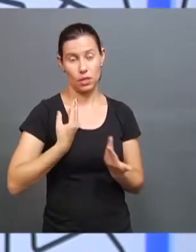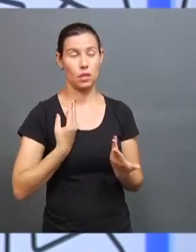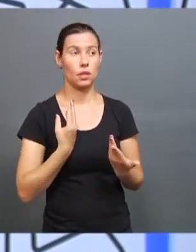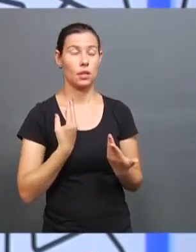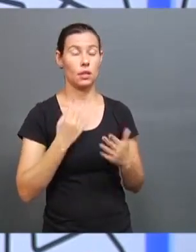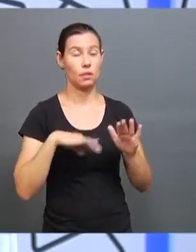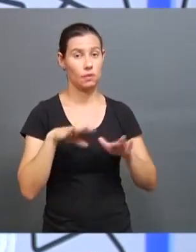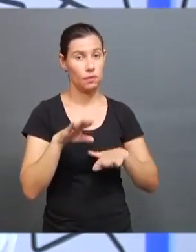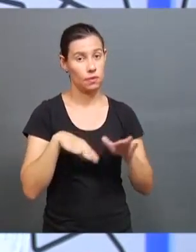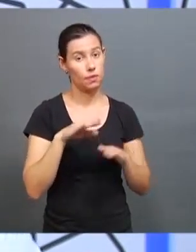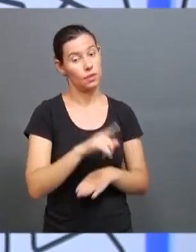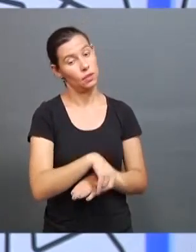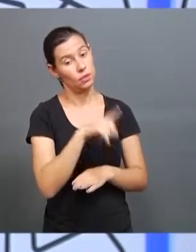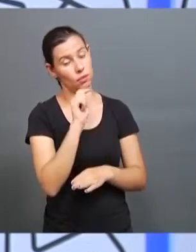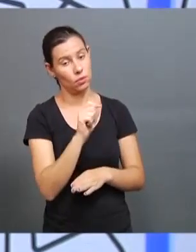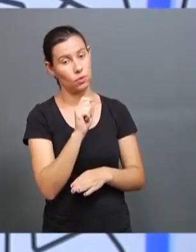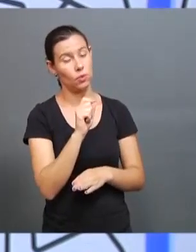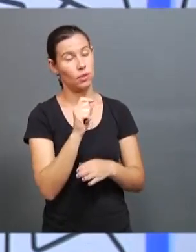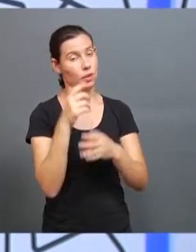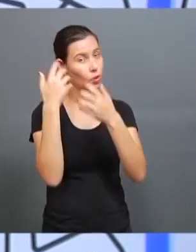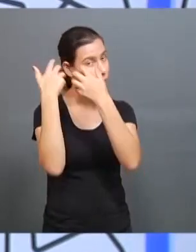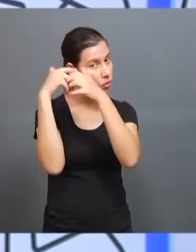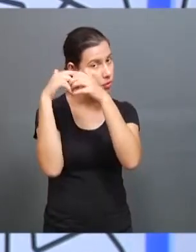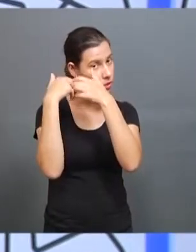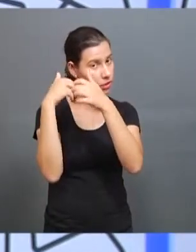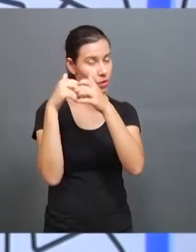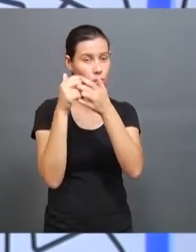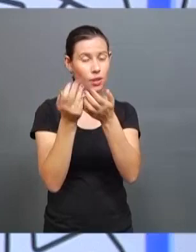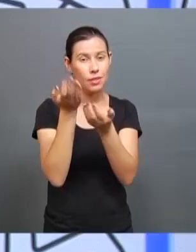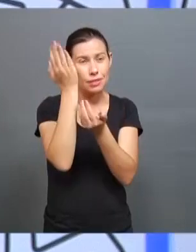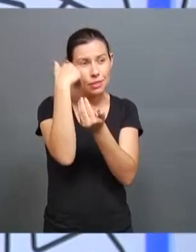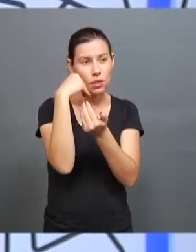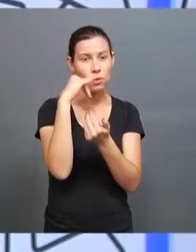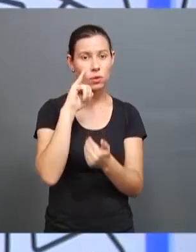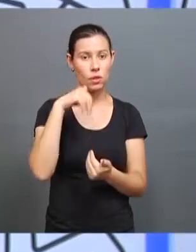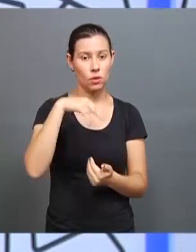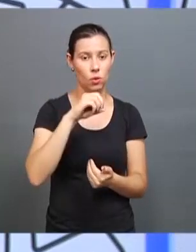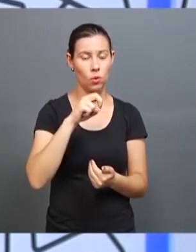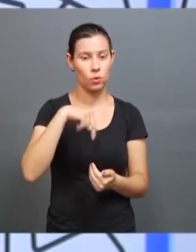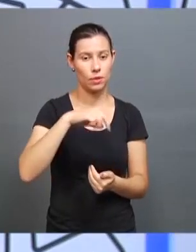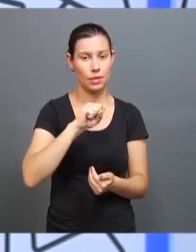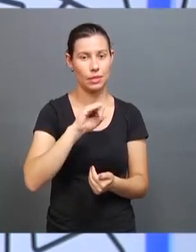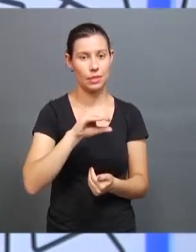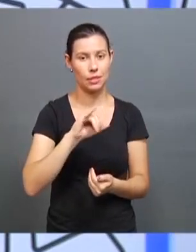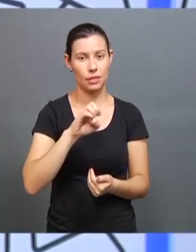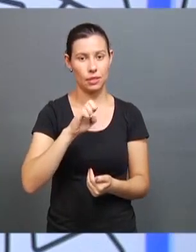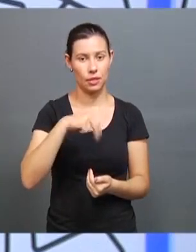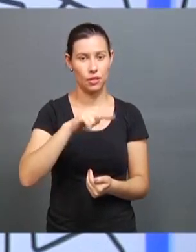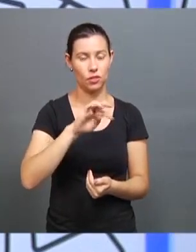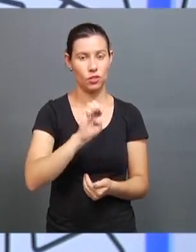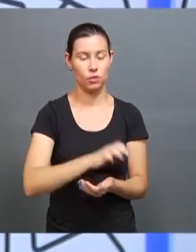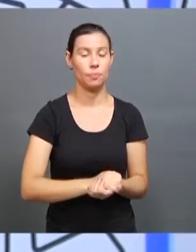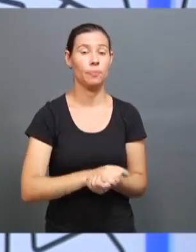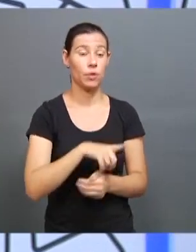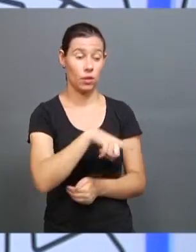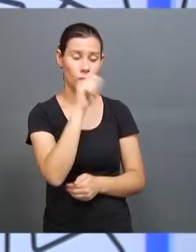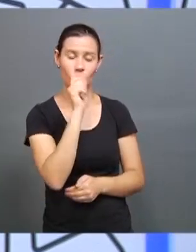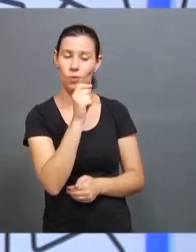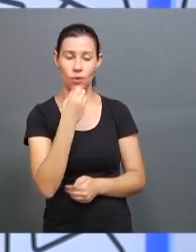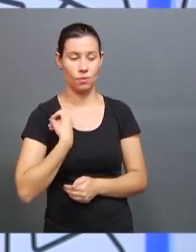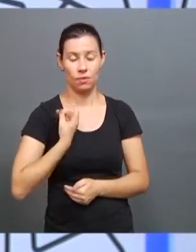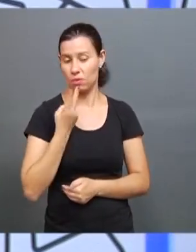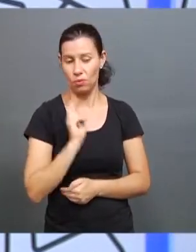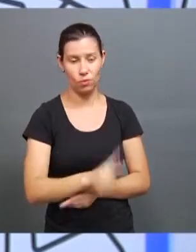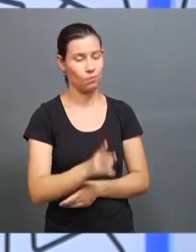fruto de uma escolha consciente ou inconsciente, mas é uma escolha. E é uma escolha para o resto da vida. E a partir do momento que essa escolha for feita, não